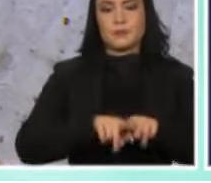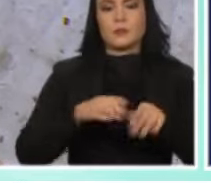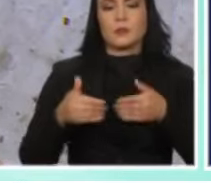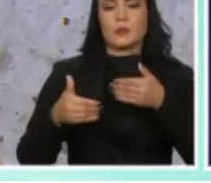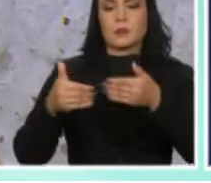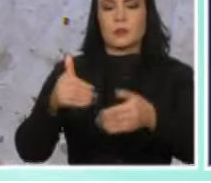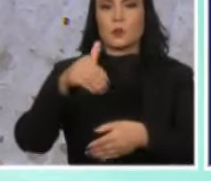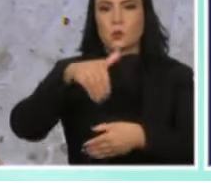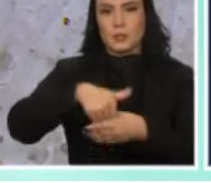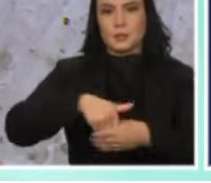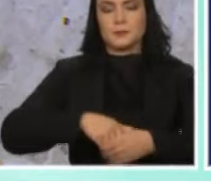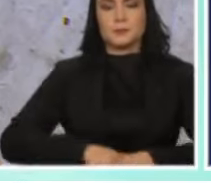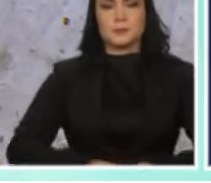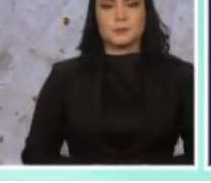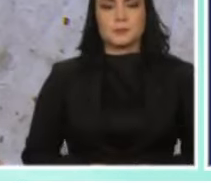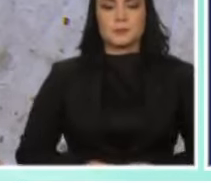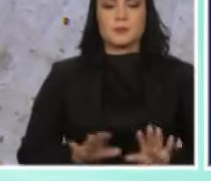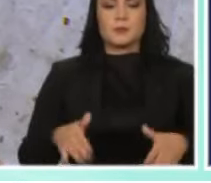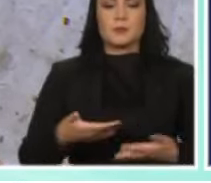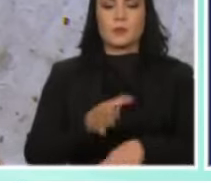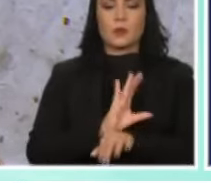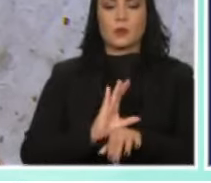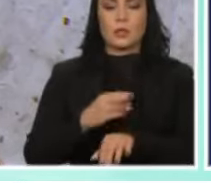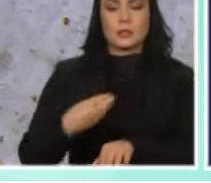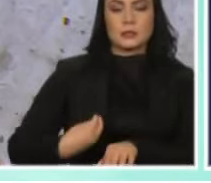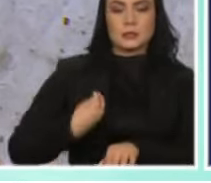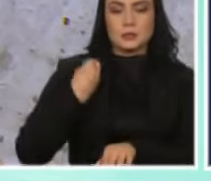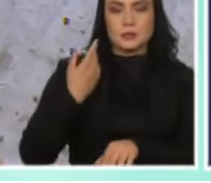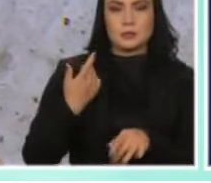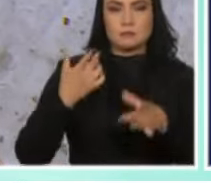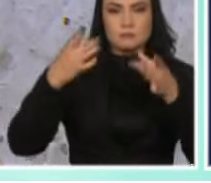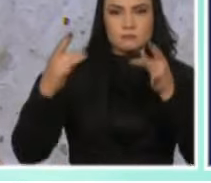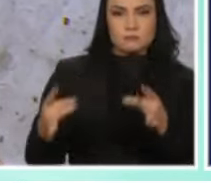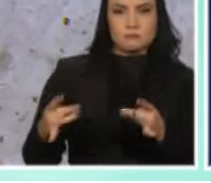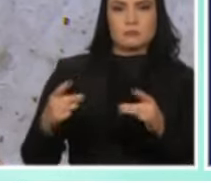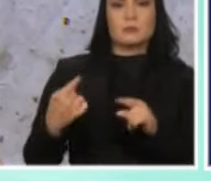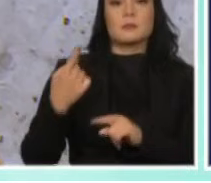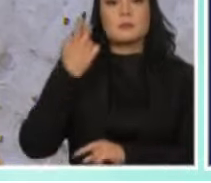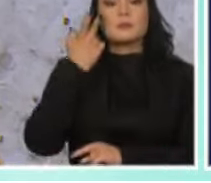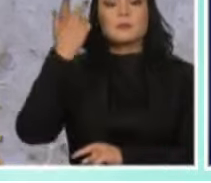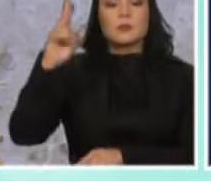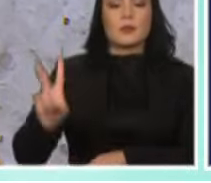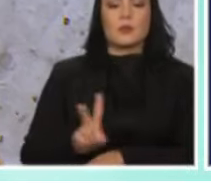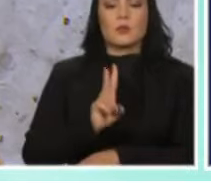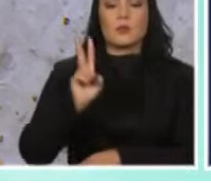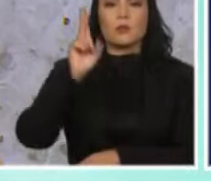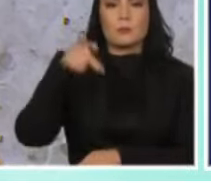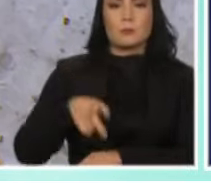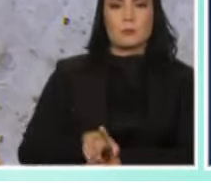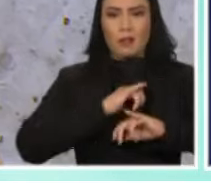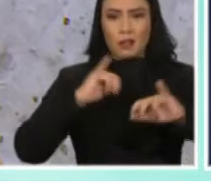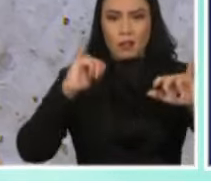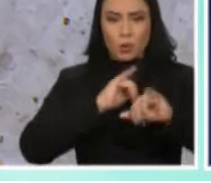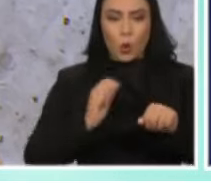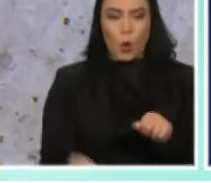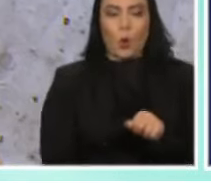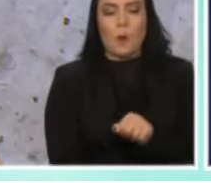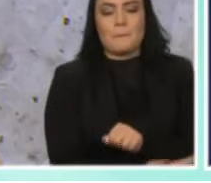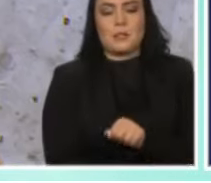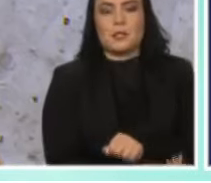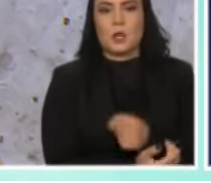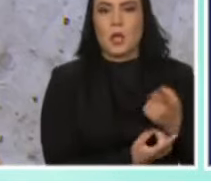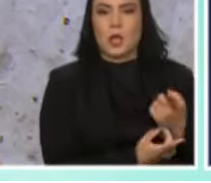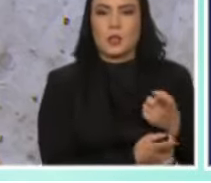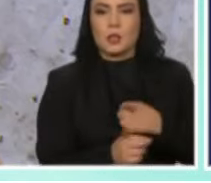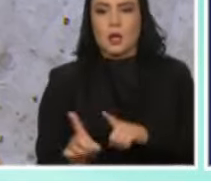senadores o Supremo já tratou desse assunto em uma mudança regimental que o próprio Supremo promoveu e